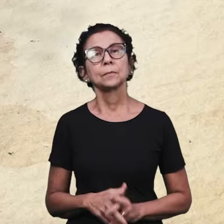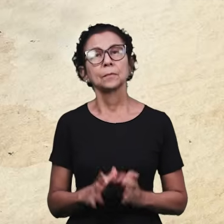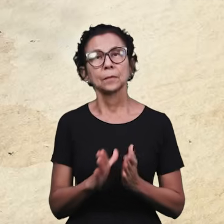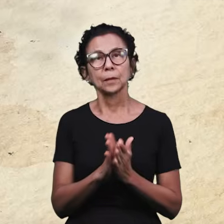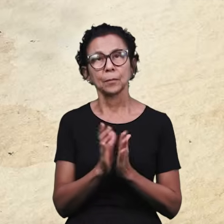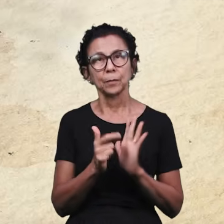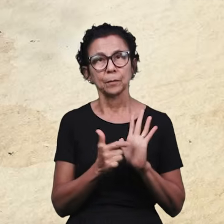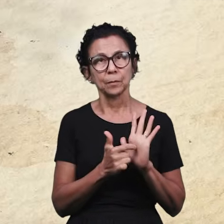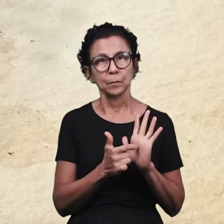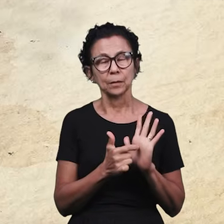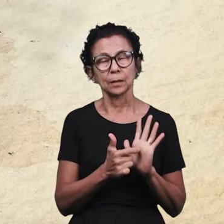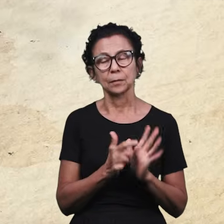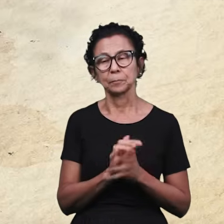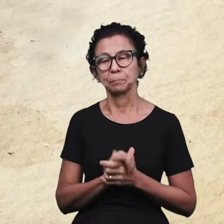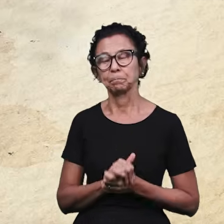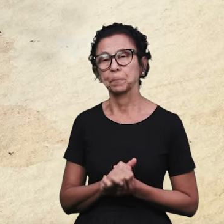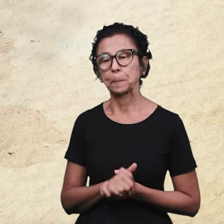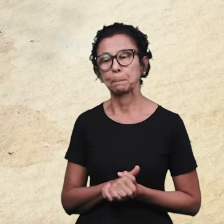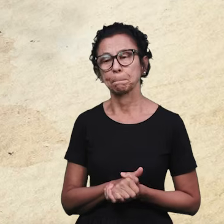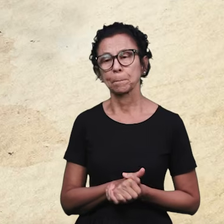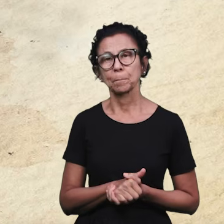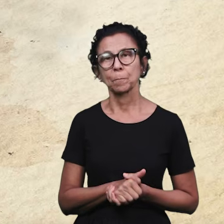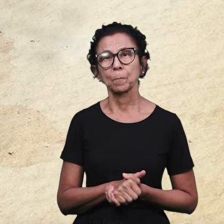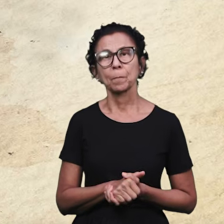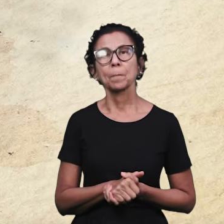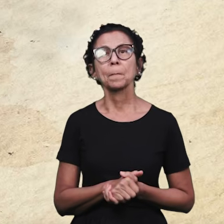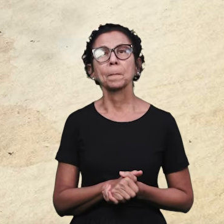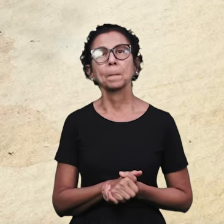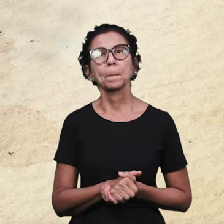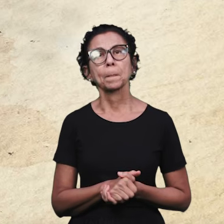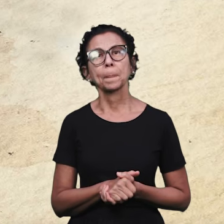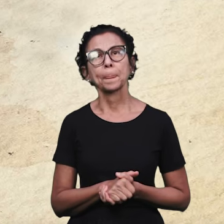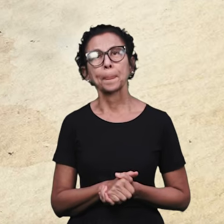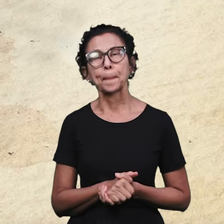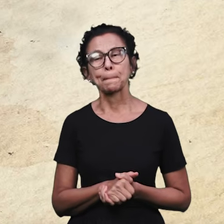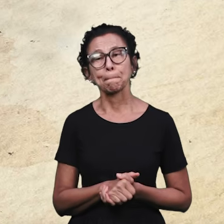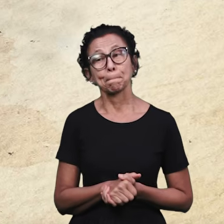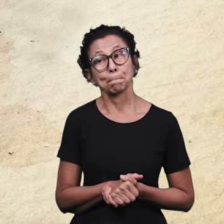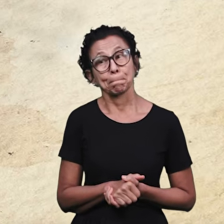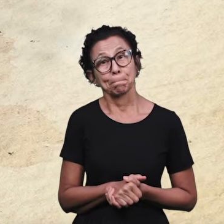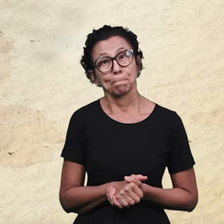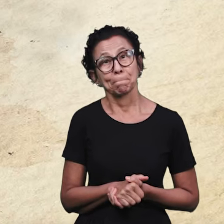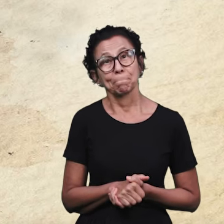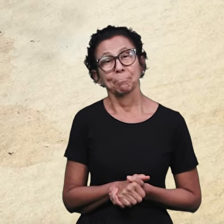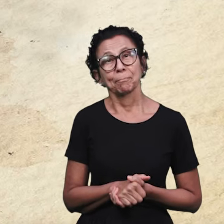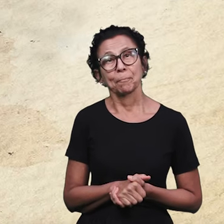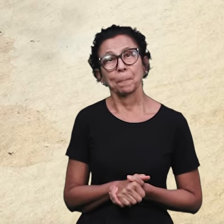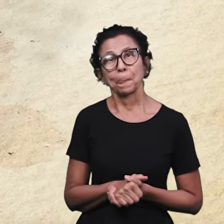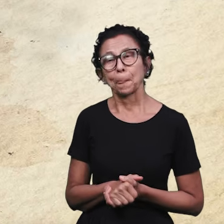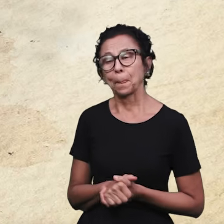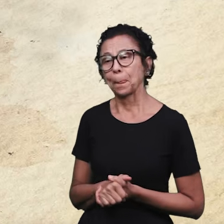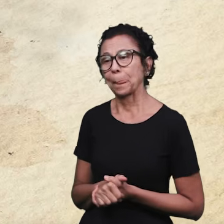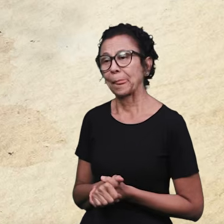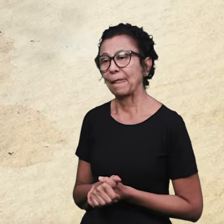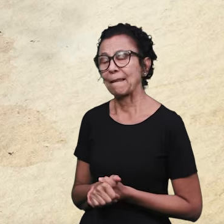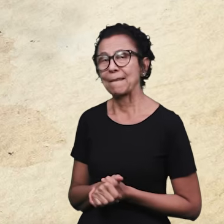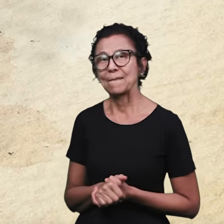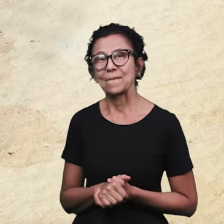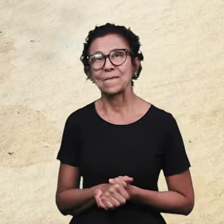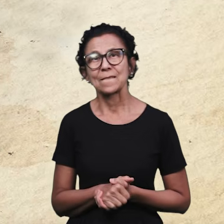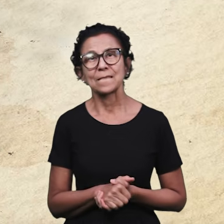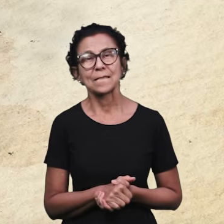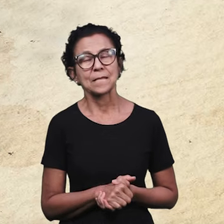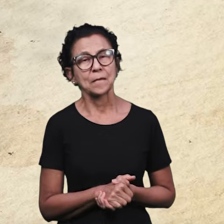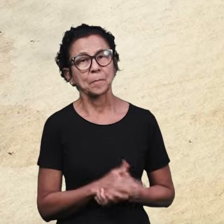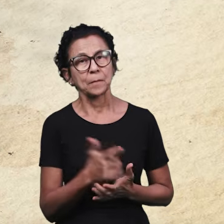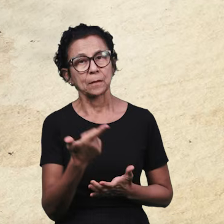não traz essa doutrina, nós não vamos ter que visitar, não vamos ter que cumprimentar, não é isso que está lá na